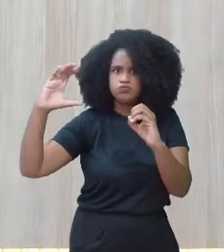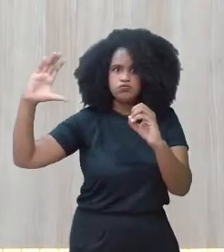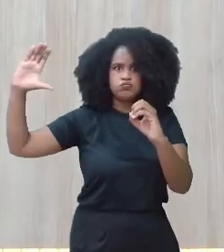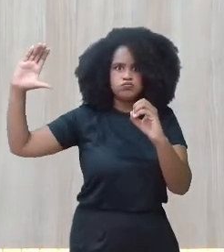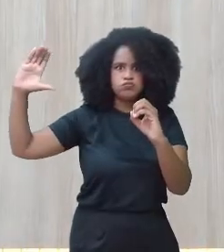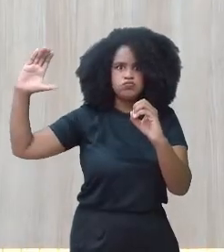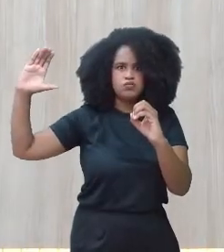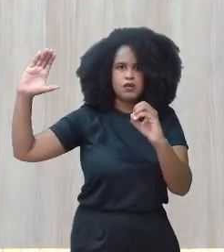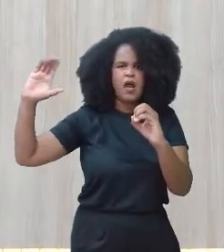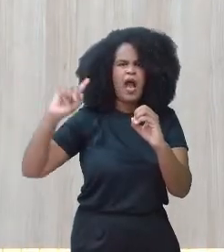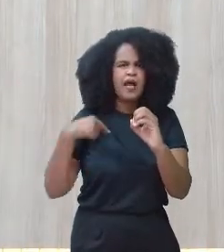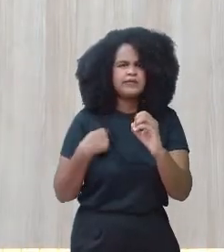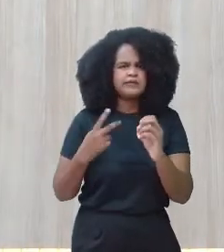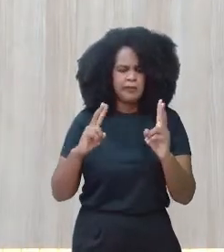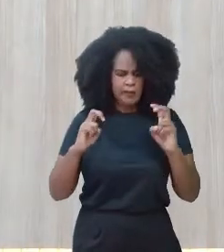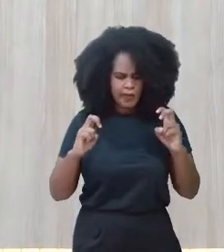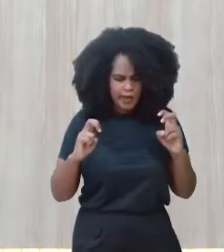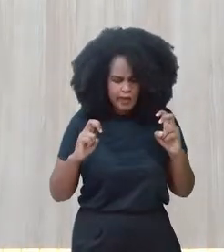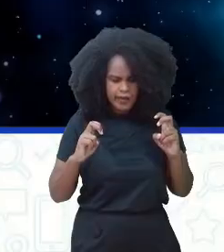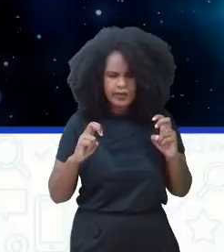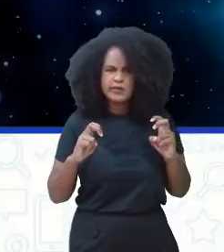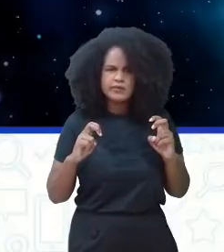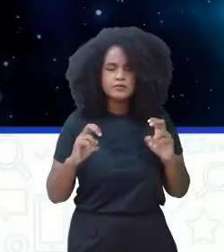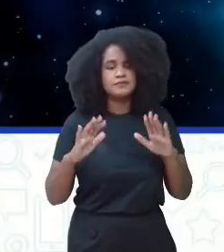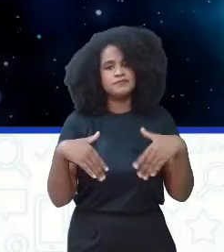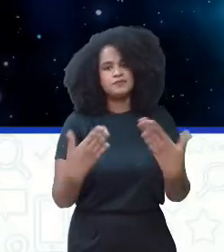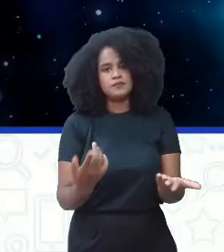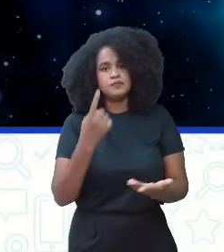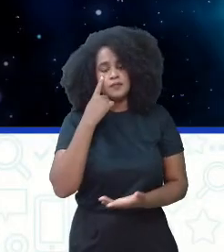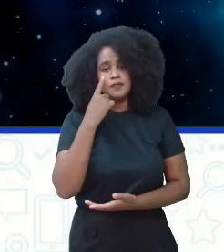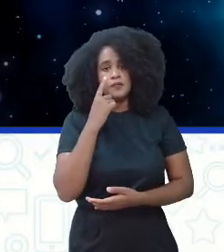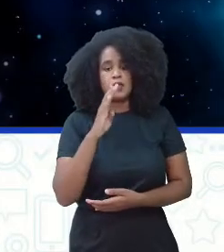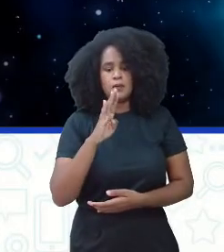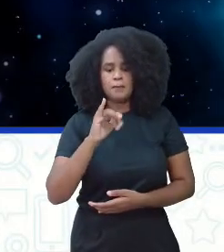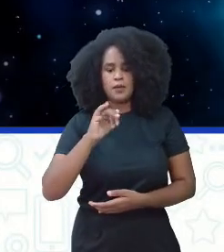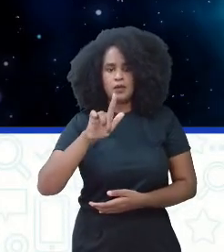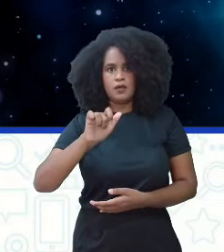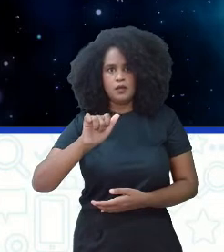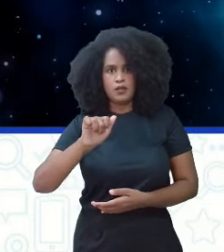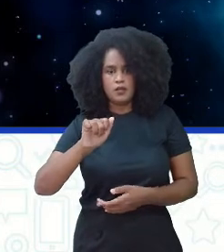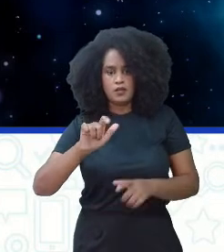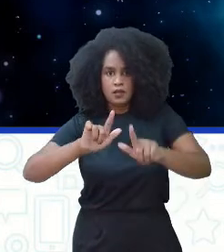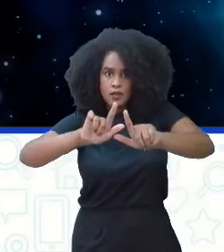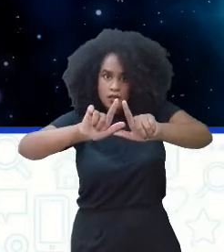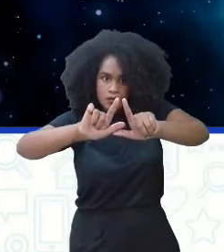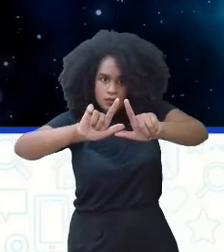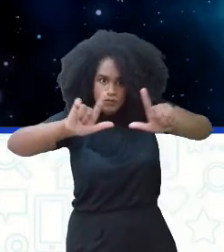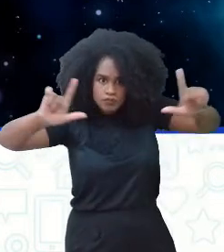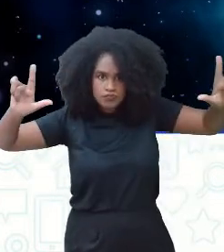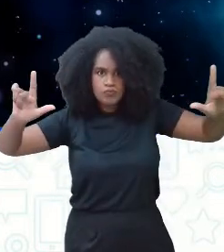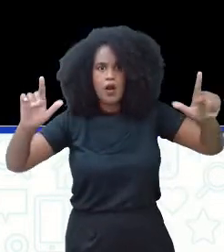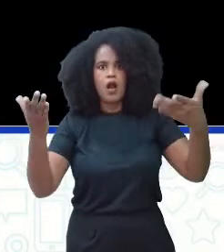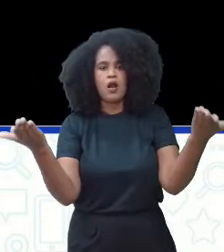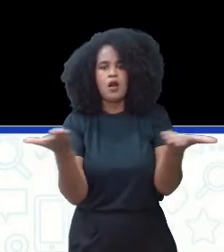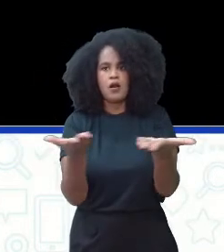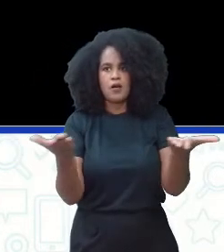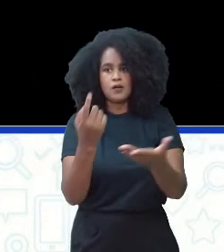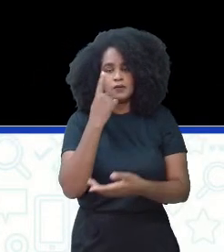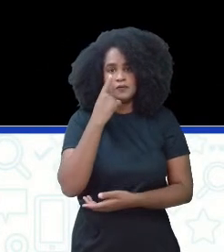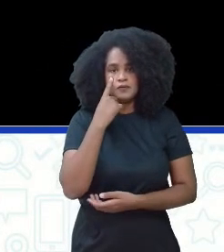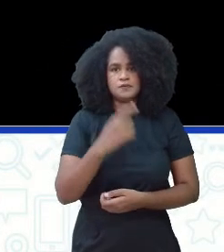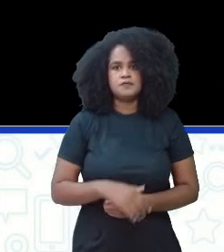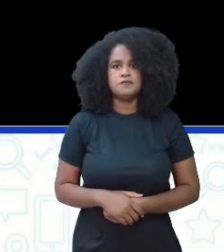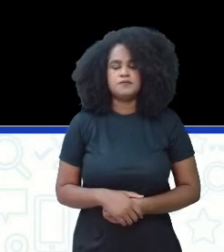maneira tão pequenininho? Então, eu vou pedir para a Billy deixar a tela grandona e vou mostrar para vocês essa próxima tela aqui,